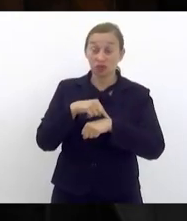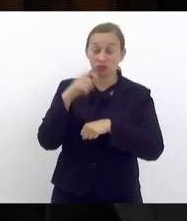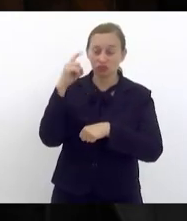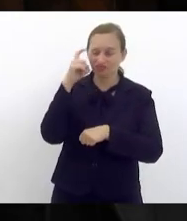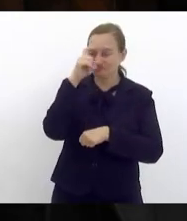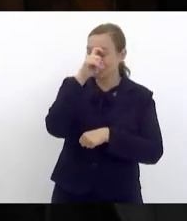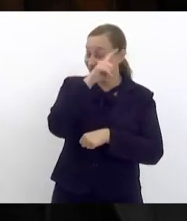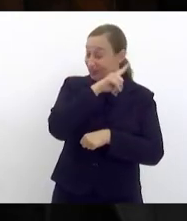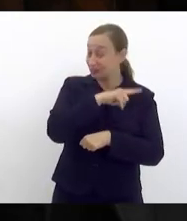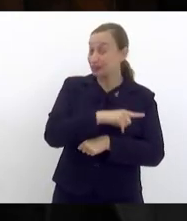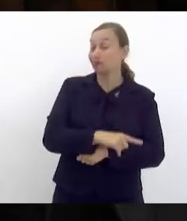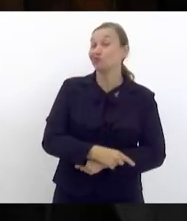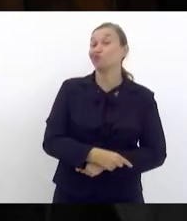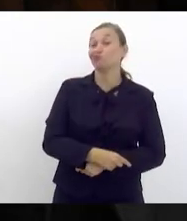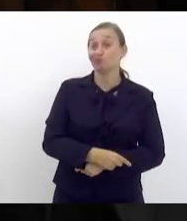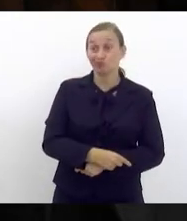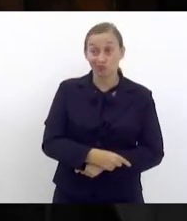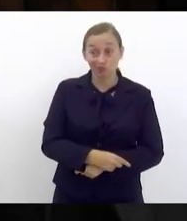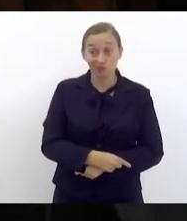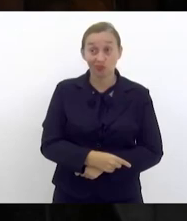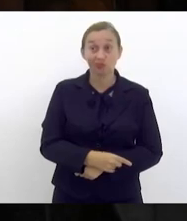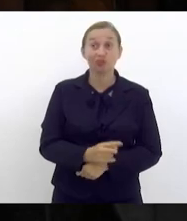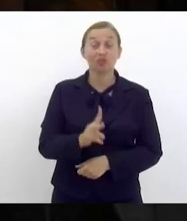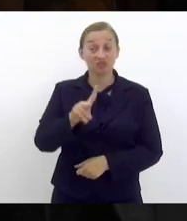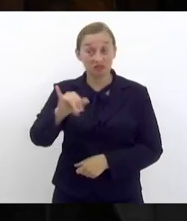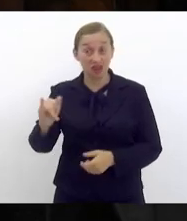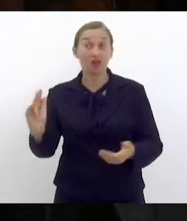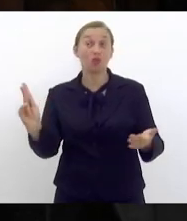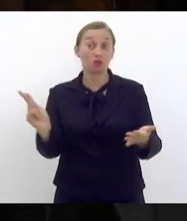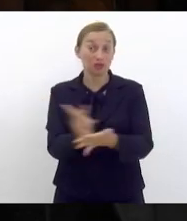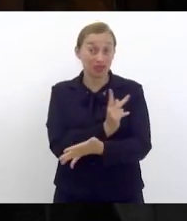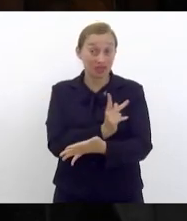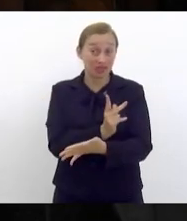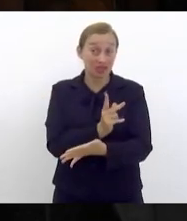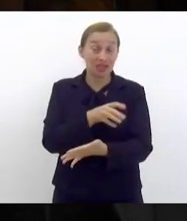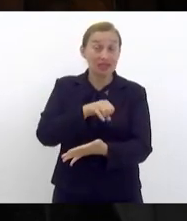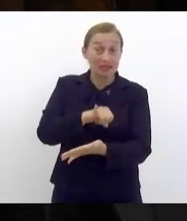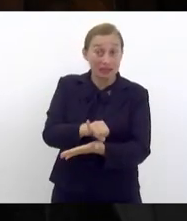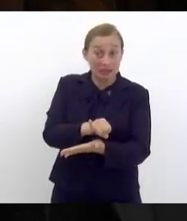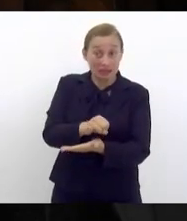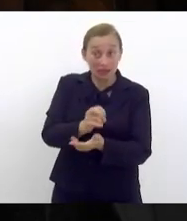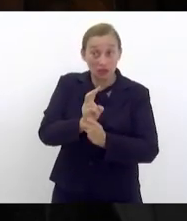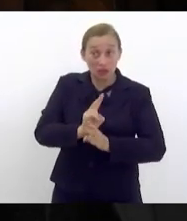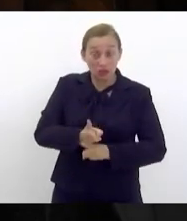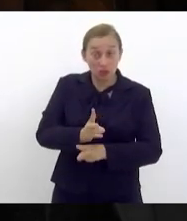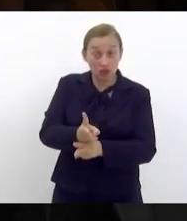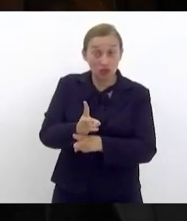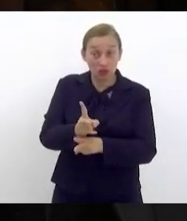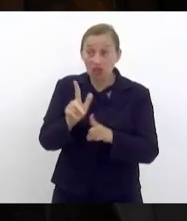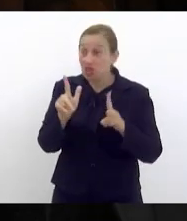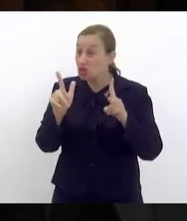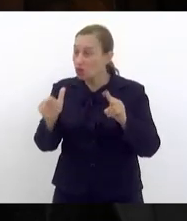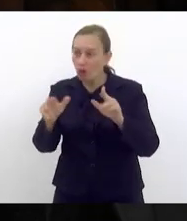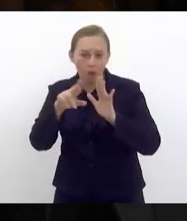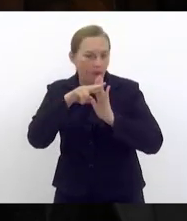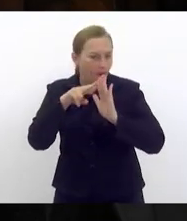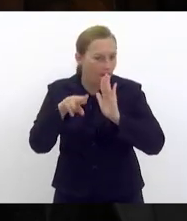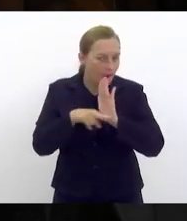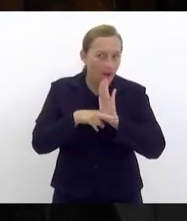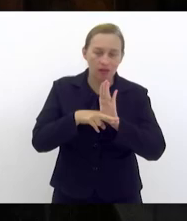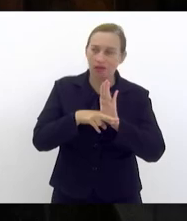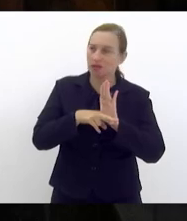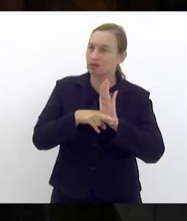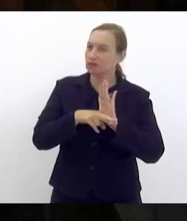espinhosos que estão por vir, se mantida as mesmas regras